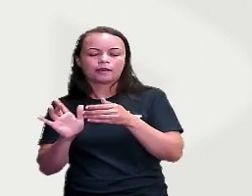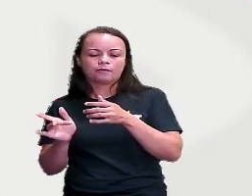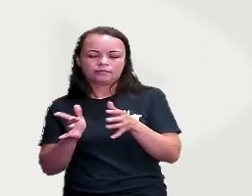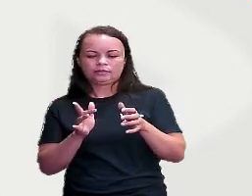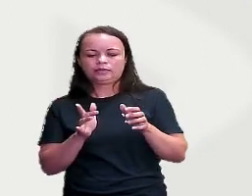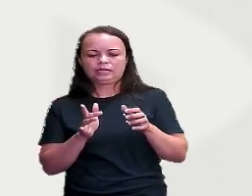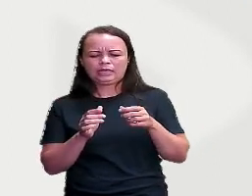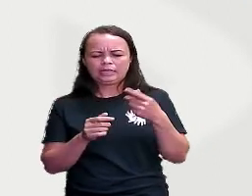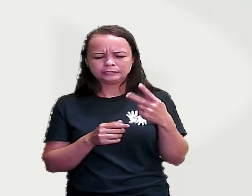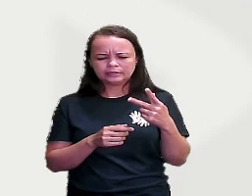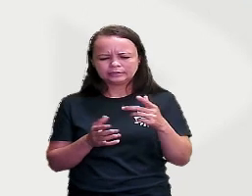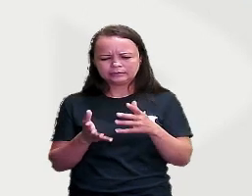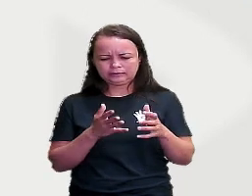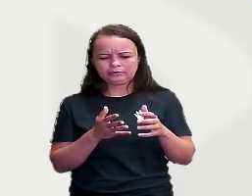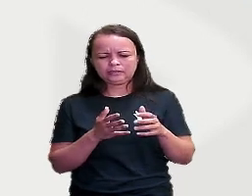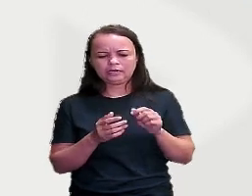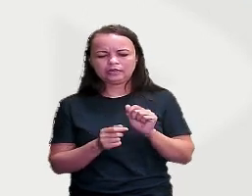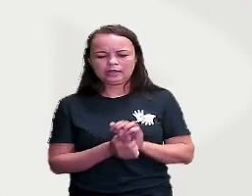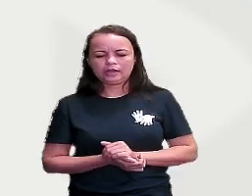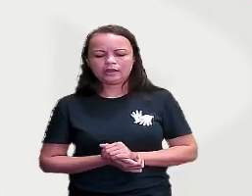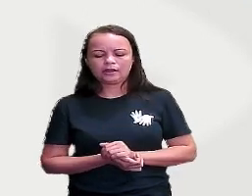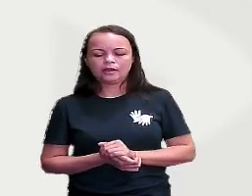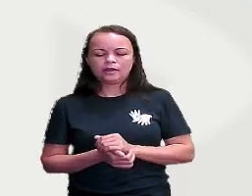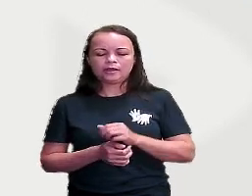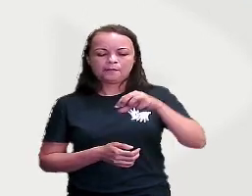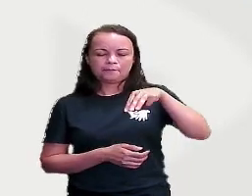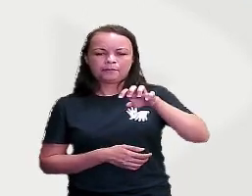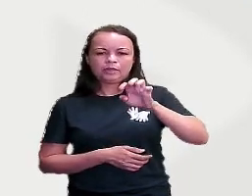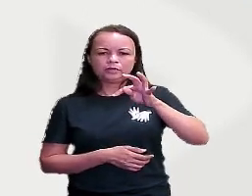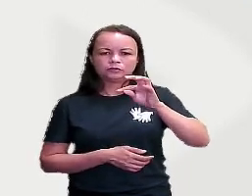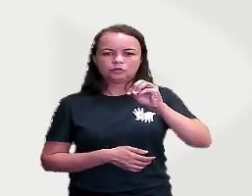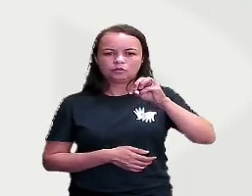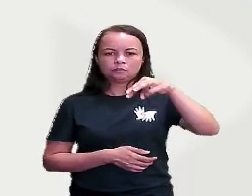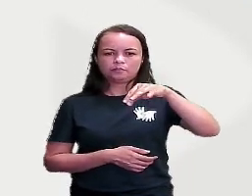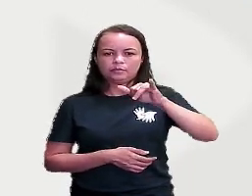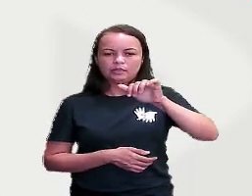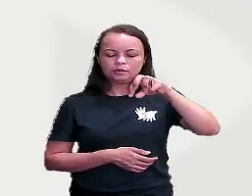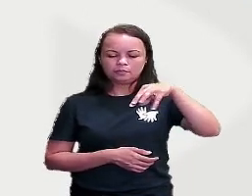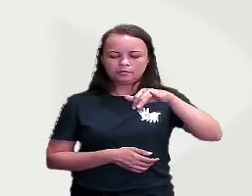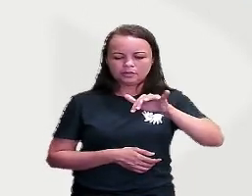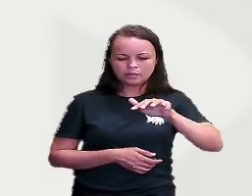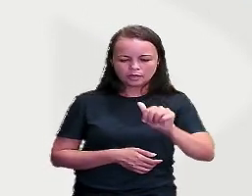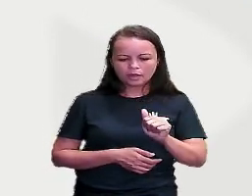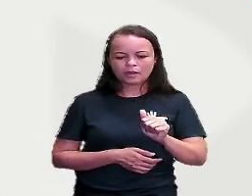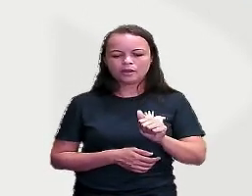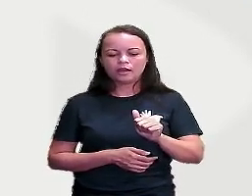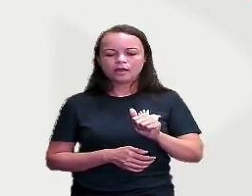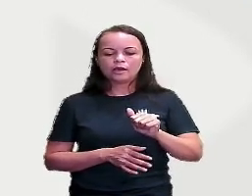metonímia? É uma hipérbole? Uma onomatopeia ou uma metáfora?